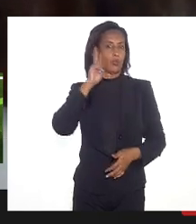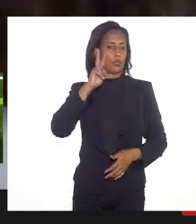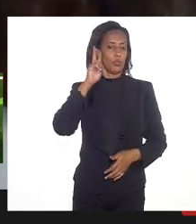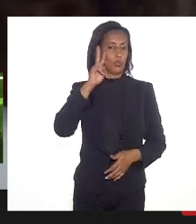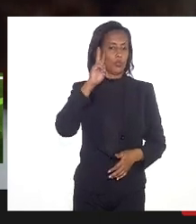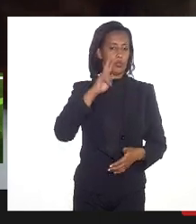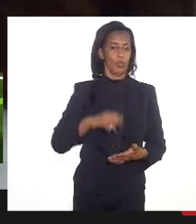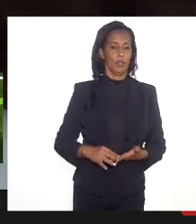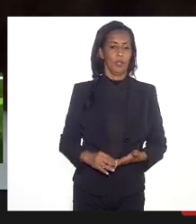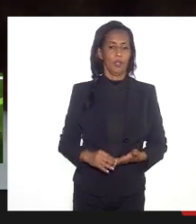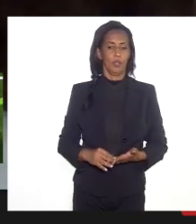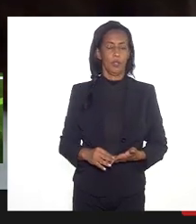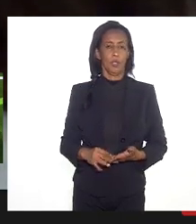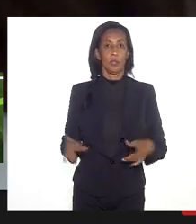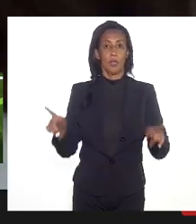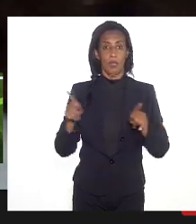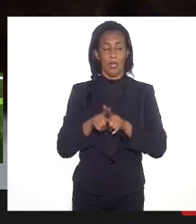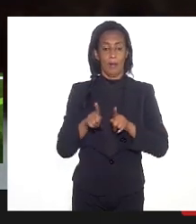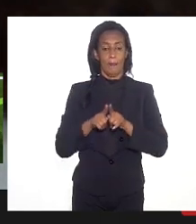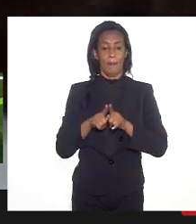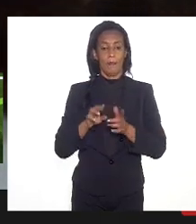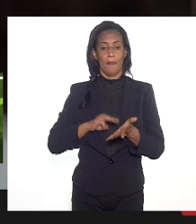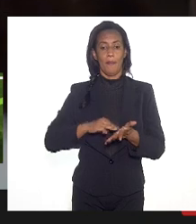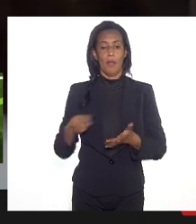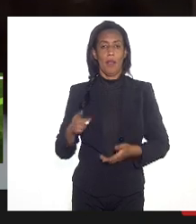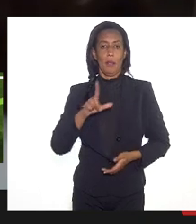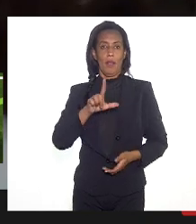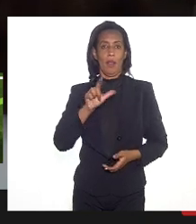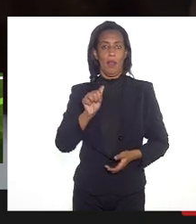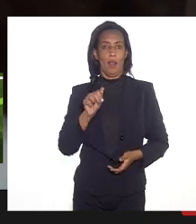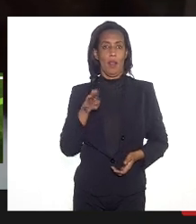né? Integro também a equipe do LABOI,